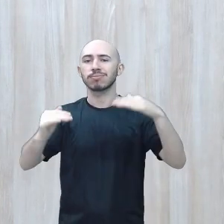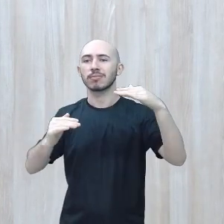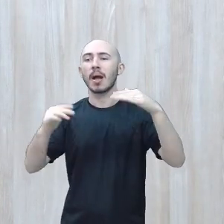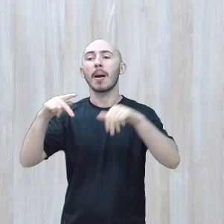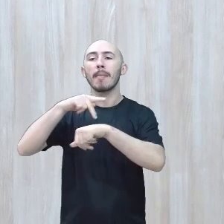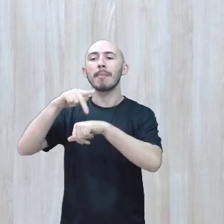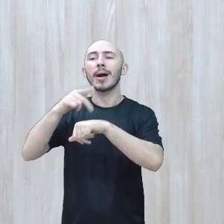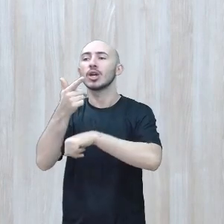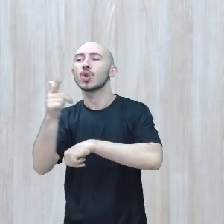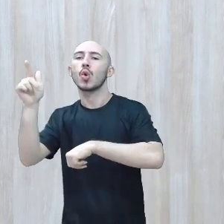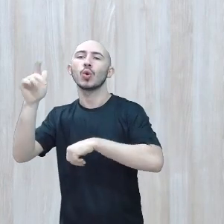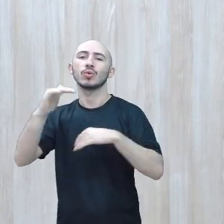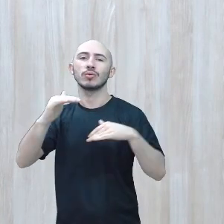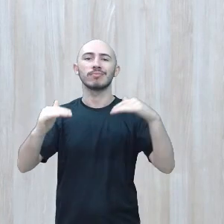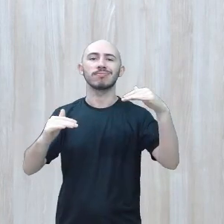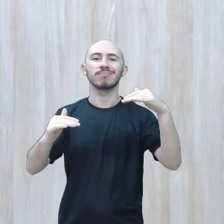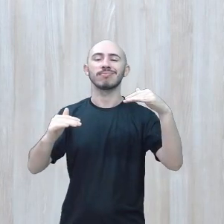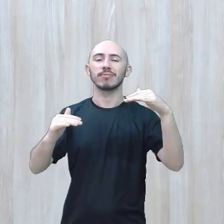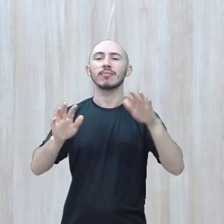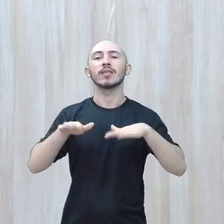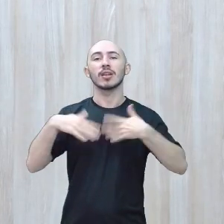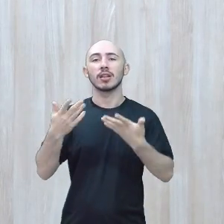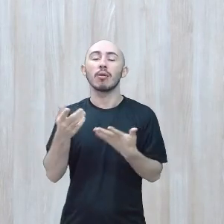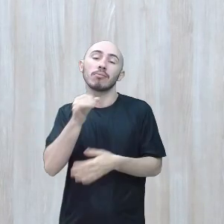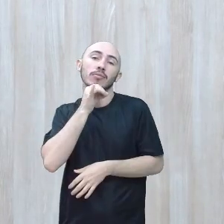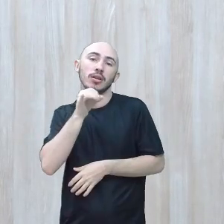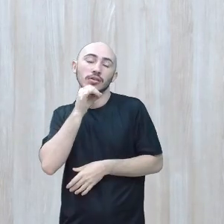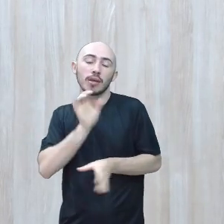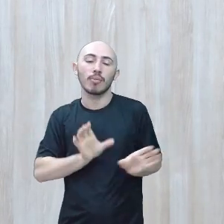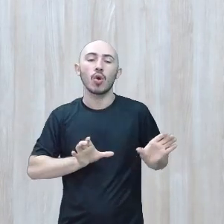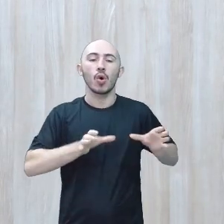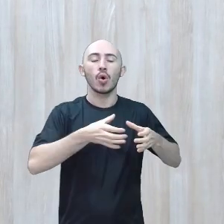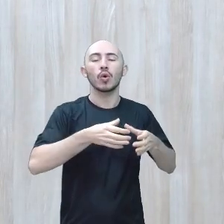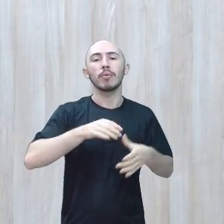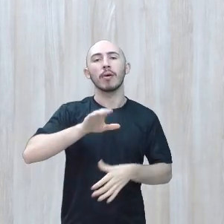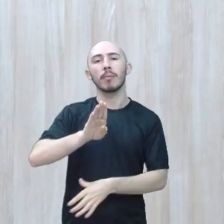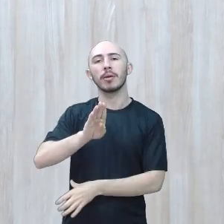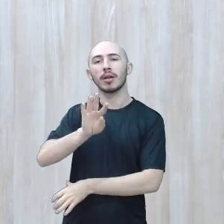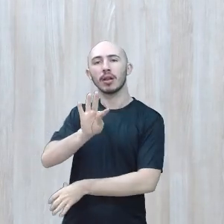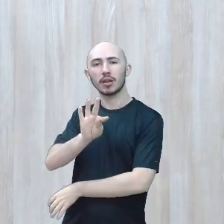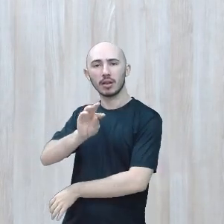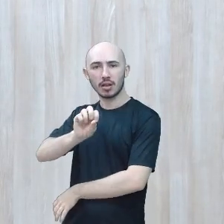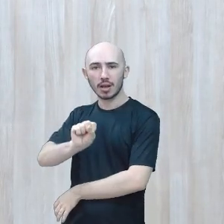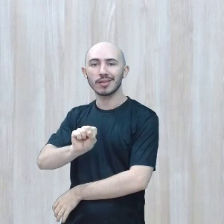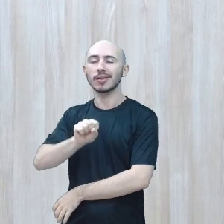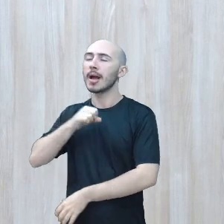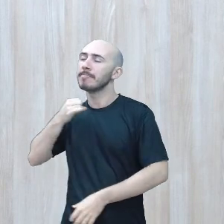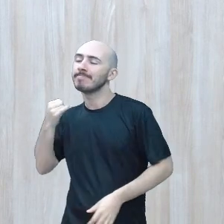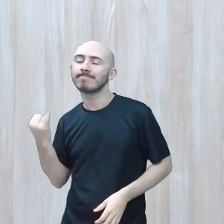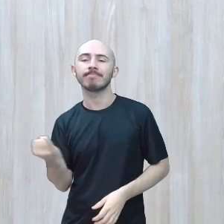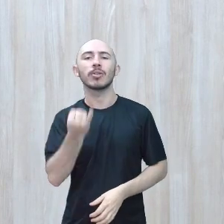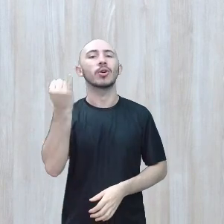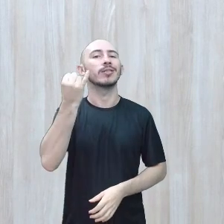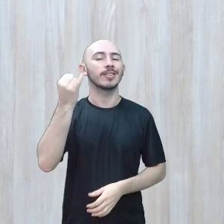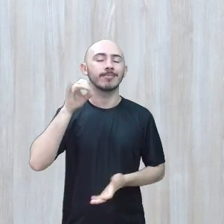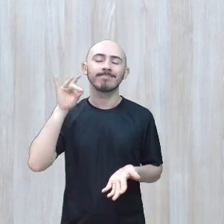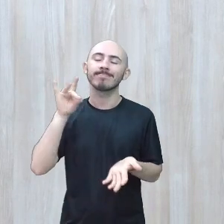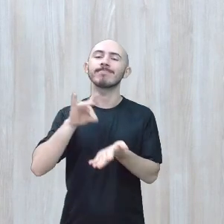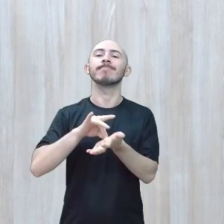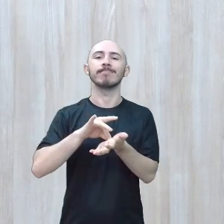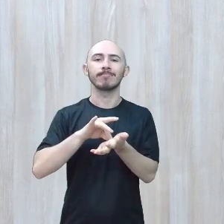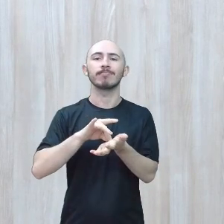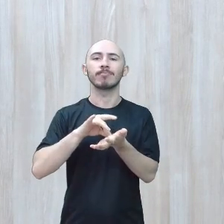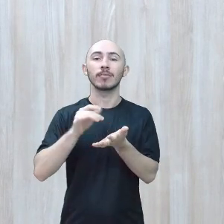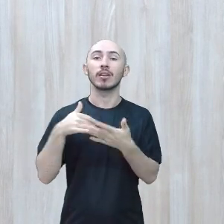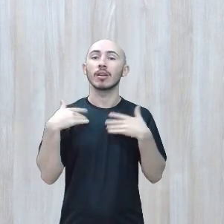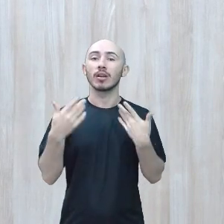banda BTS, né? Ela é tão importante que ela foi convidada para fazer